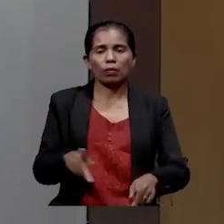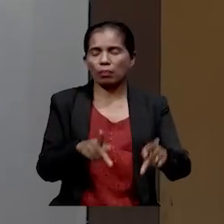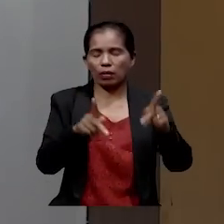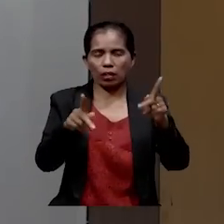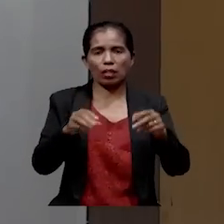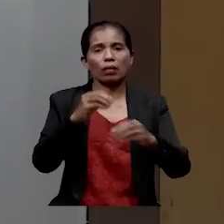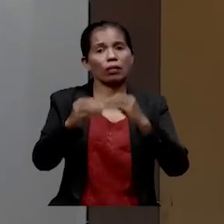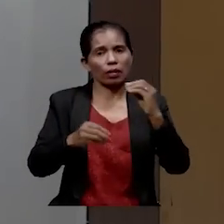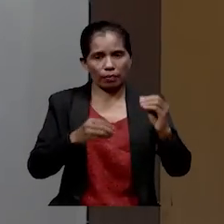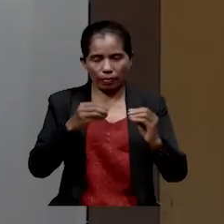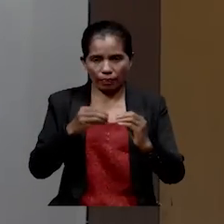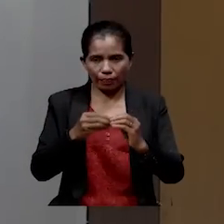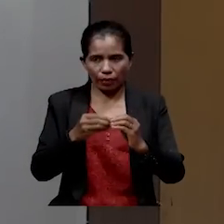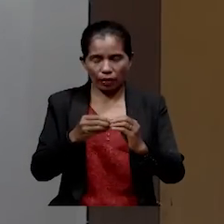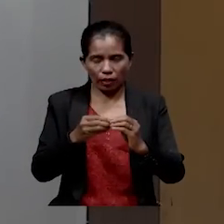está